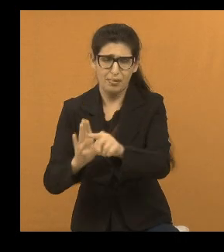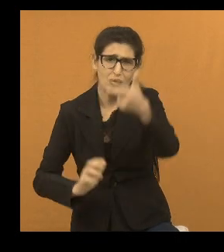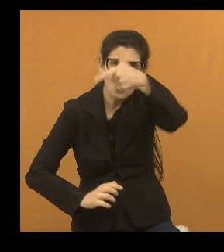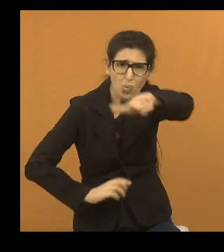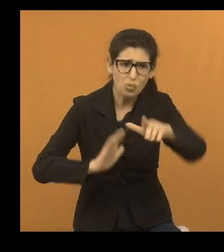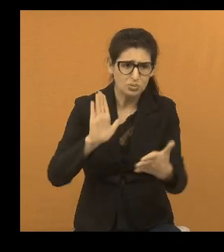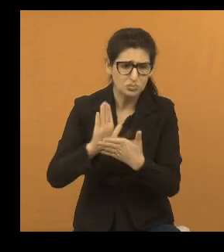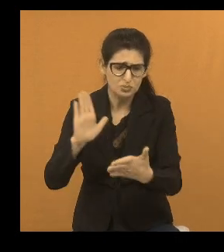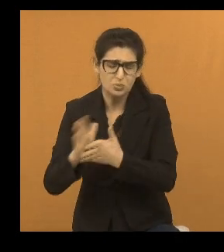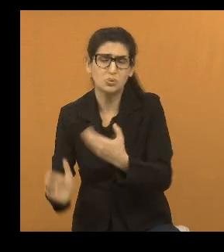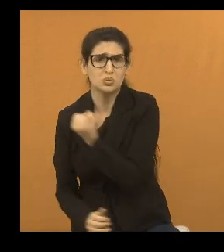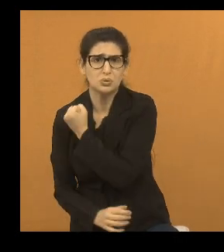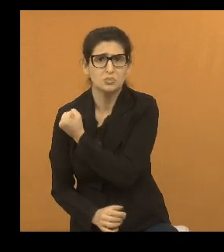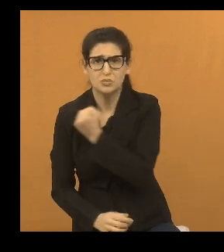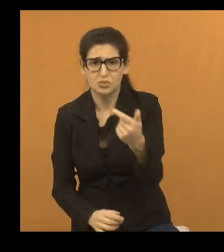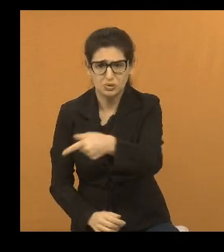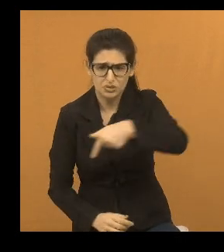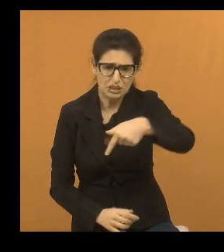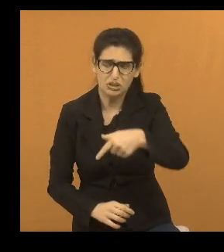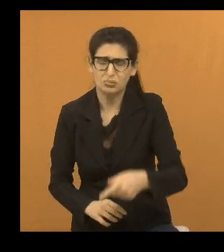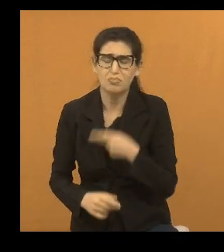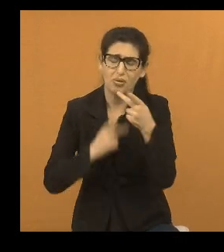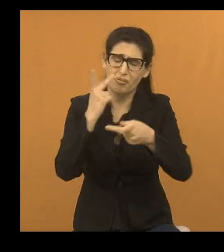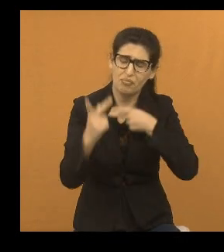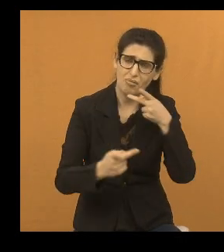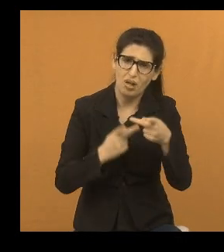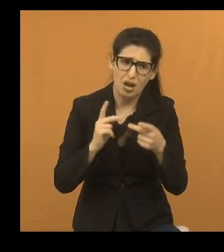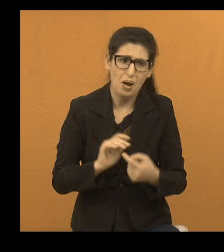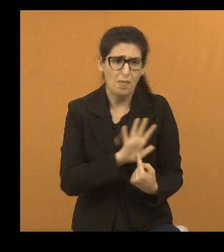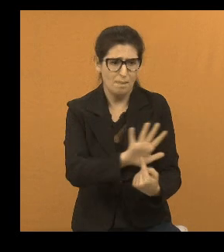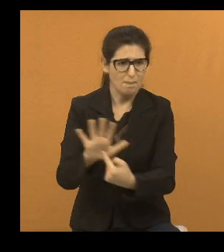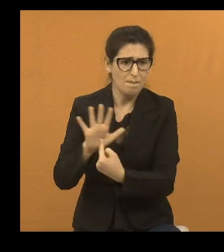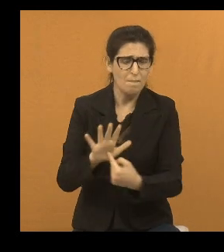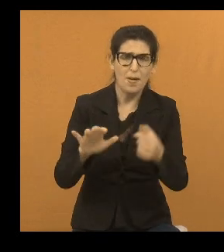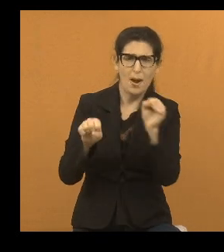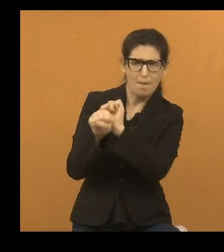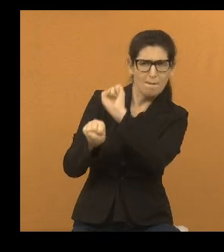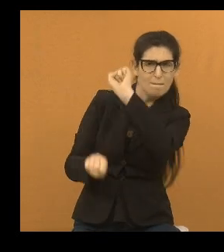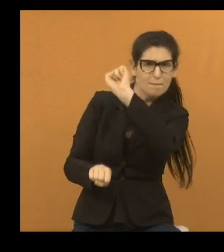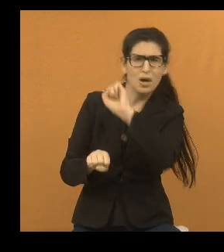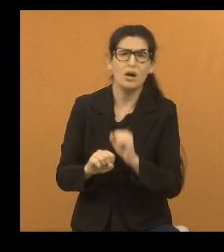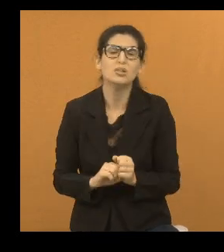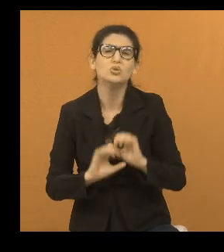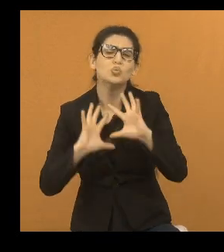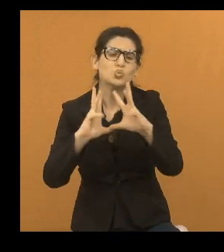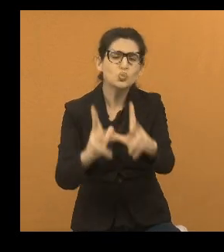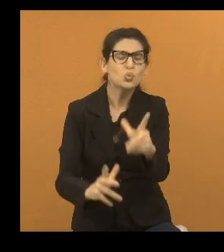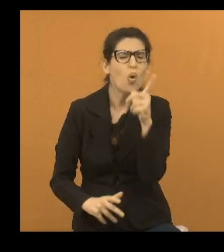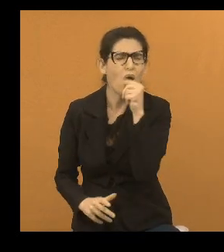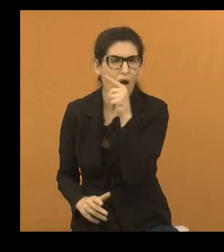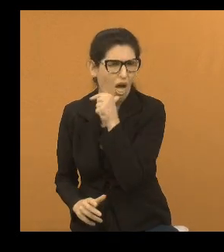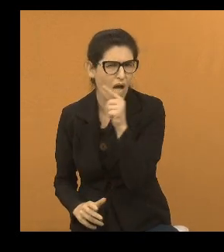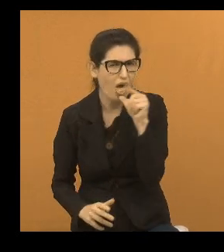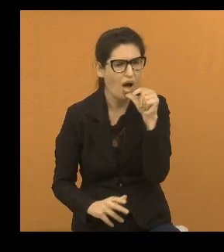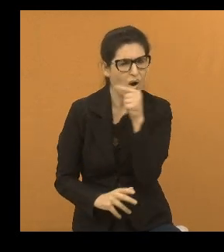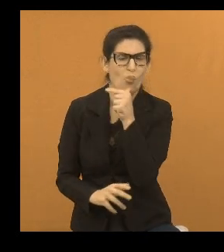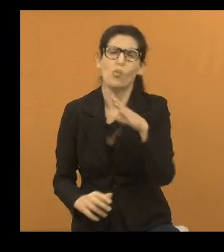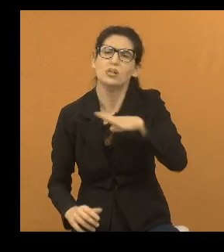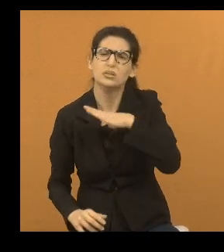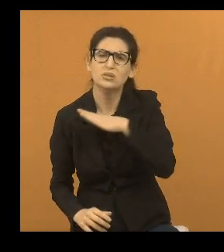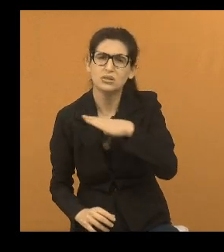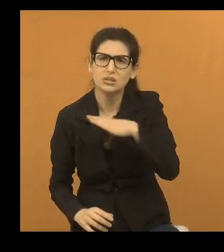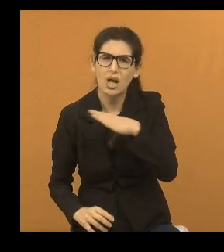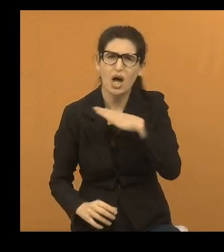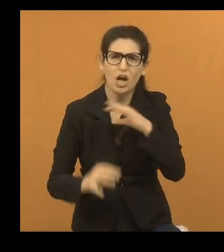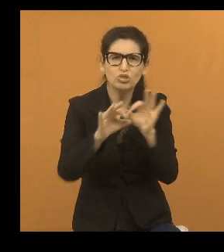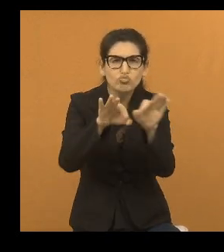é a sétima. Para falar sobre ela, a gente está apresentando um mapa de recursos hídricos do município. Então, a gente